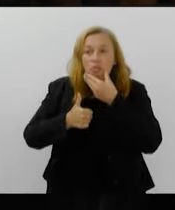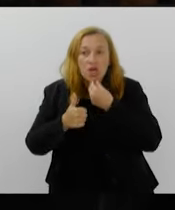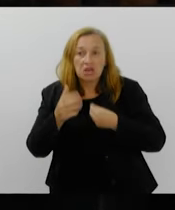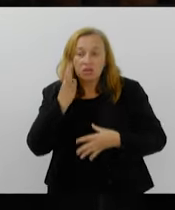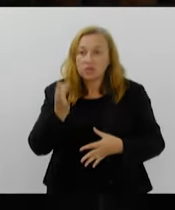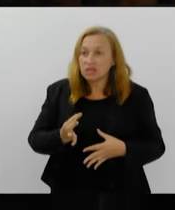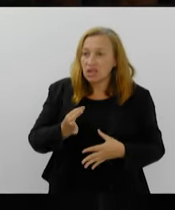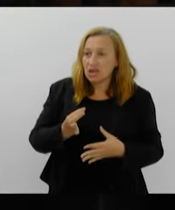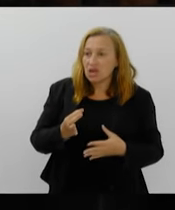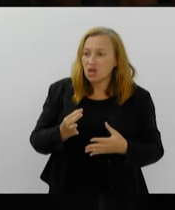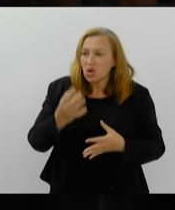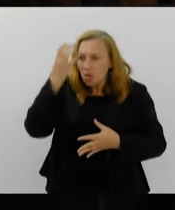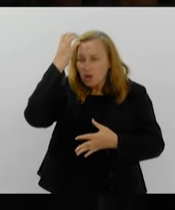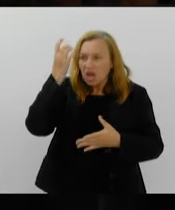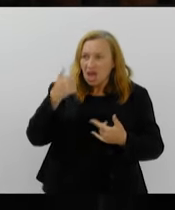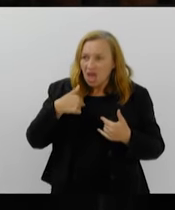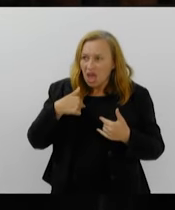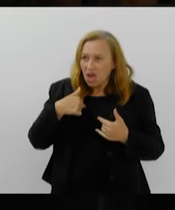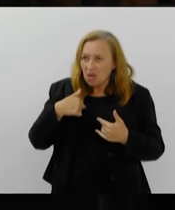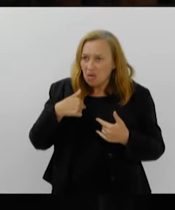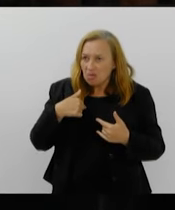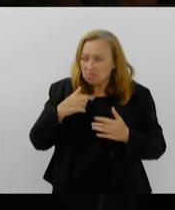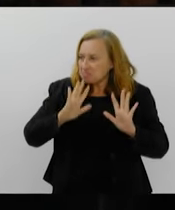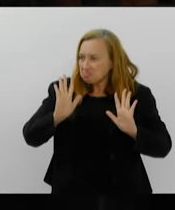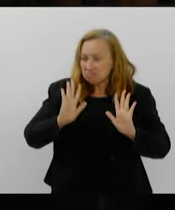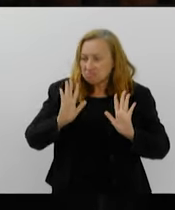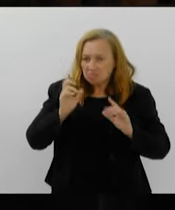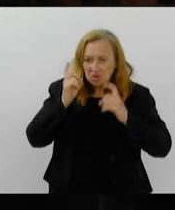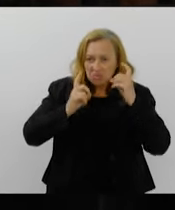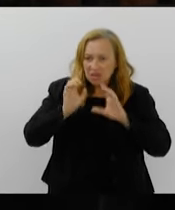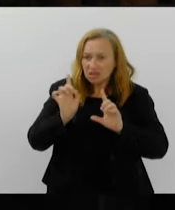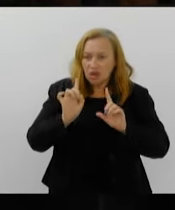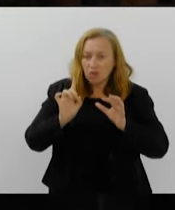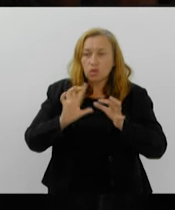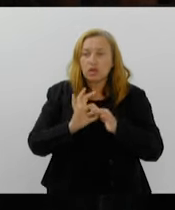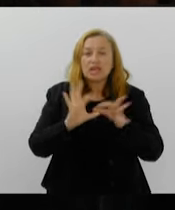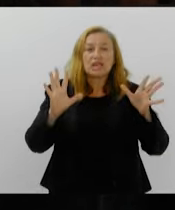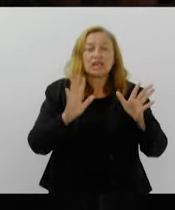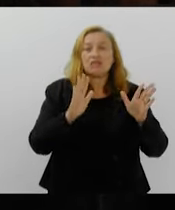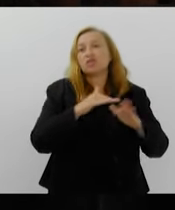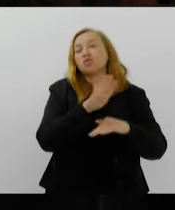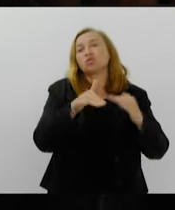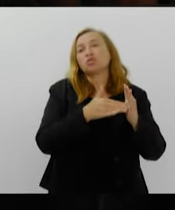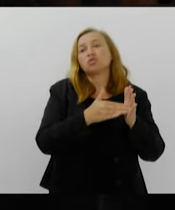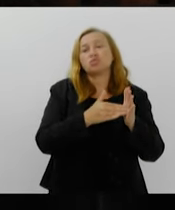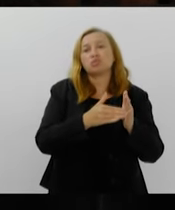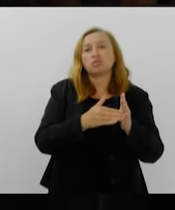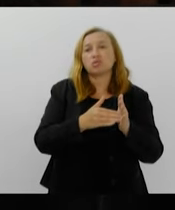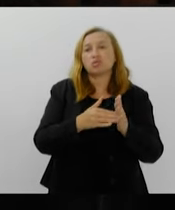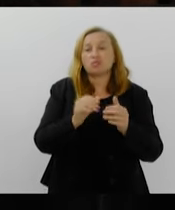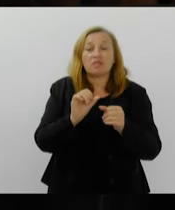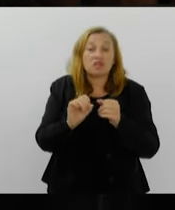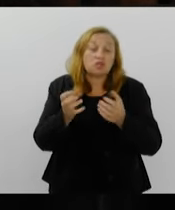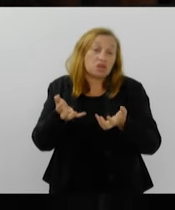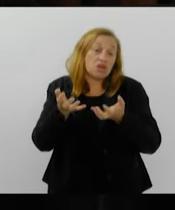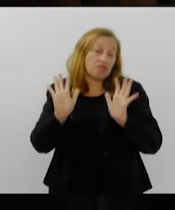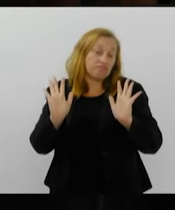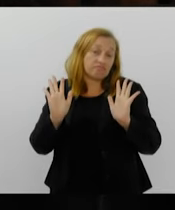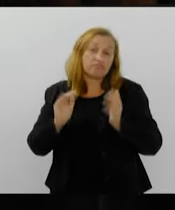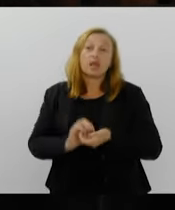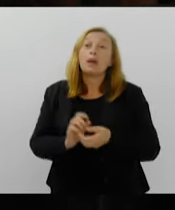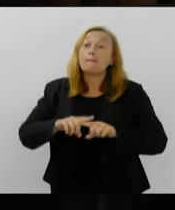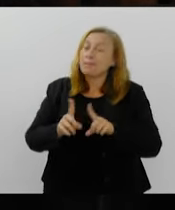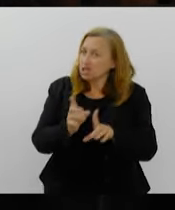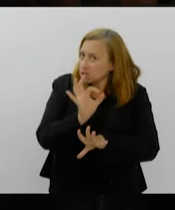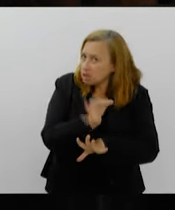sinal não diz respeito a nós todo mundo aqui é livre para interpretar exercer a sua sexualidade como bem entenda